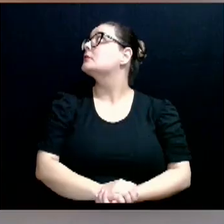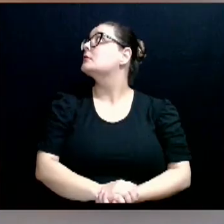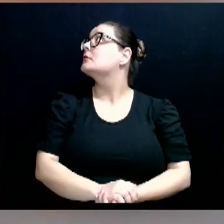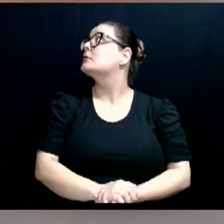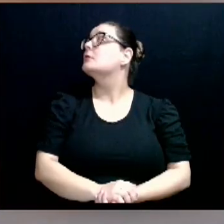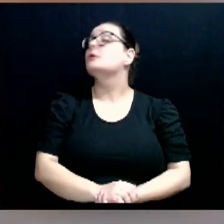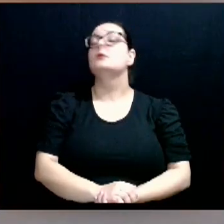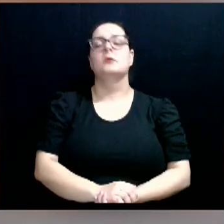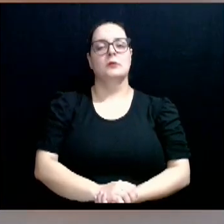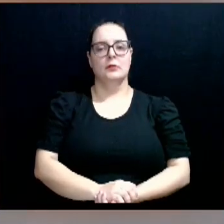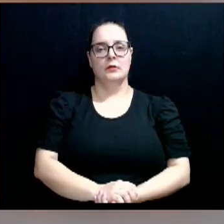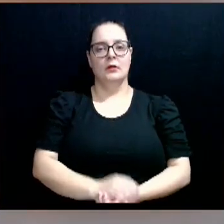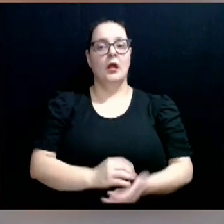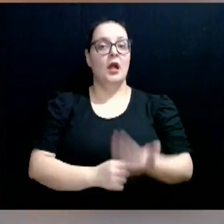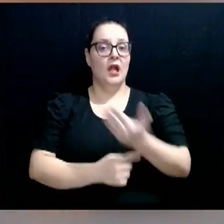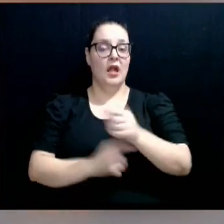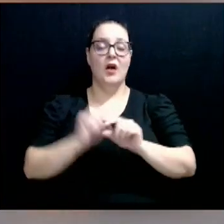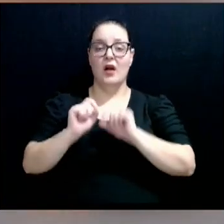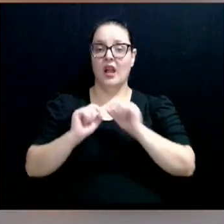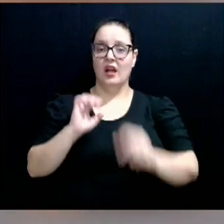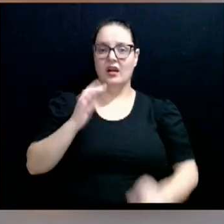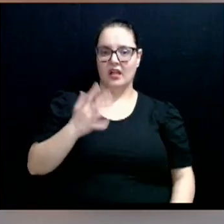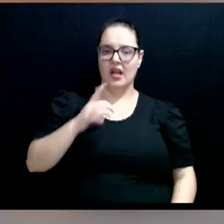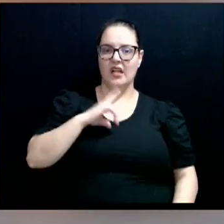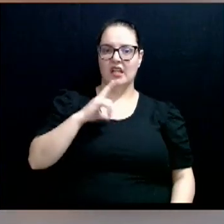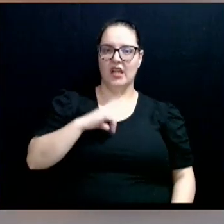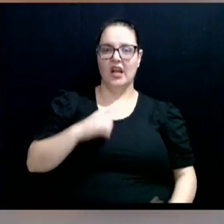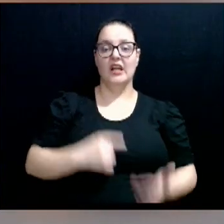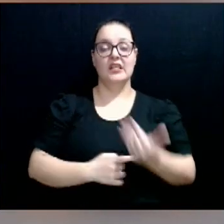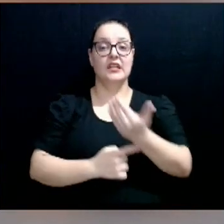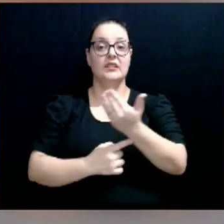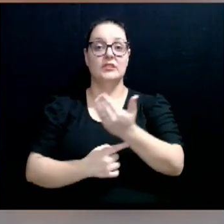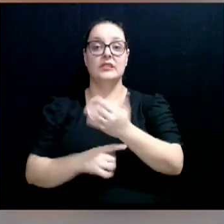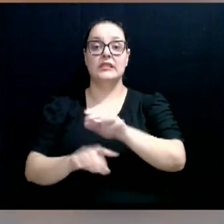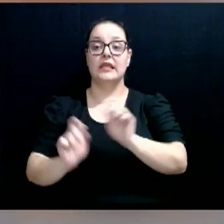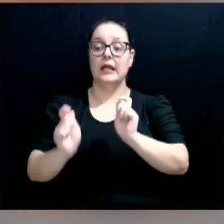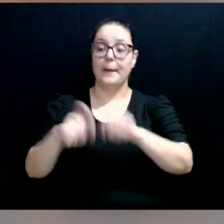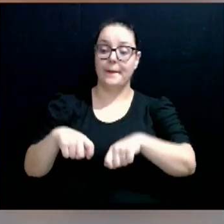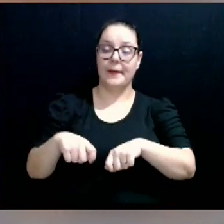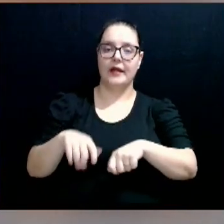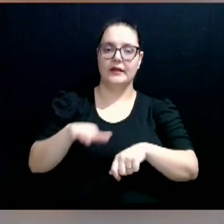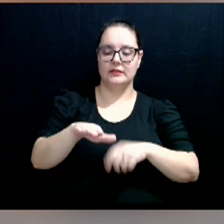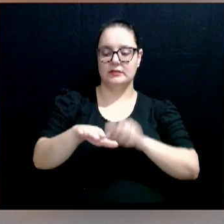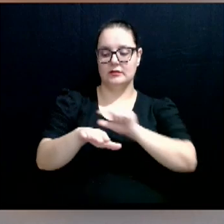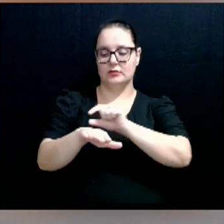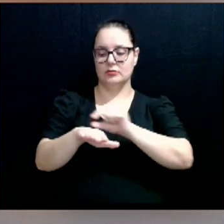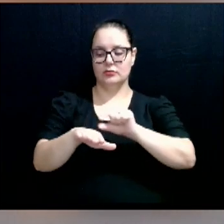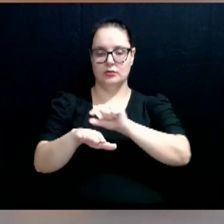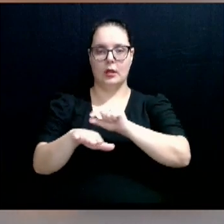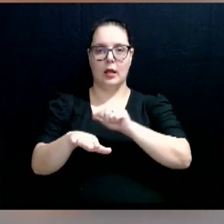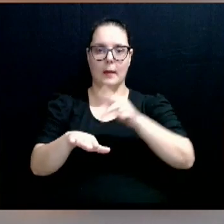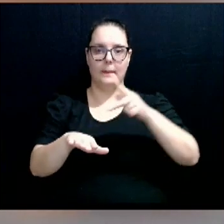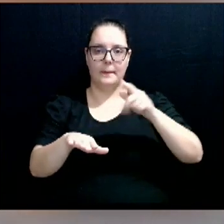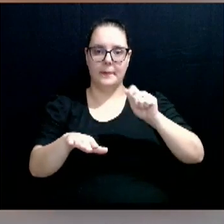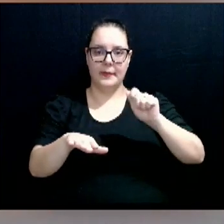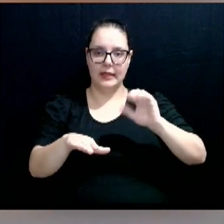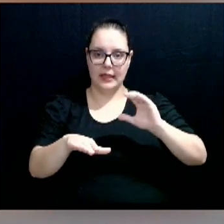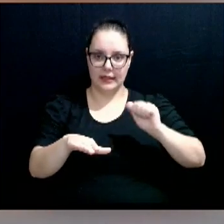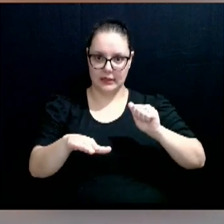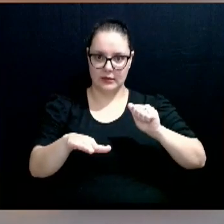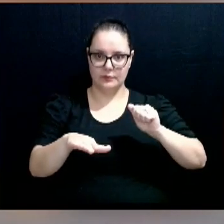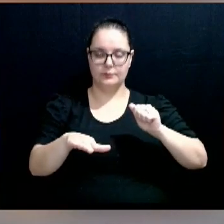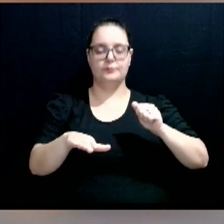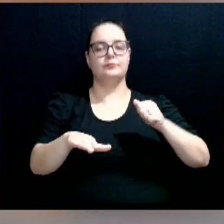seguinte, existe a tecnologia que é capaz de ler a placa do veículo quando passa por esse equipamento.